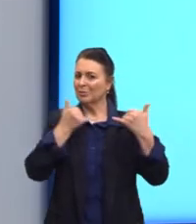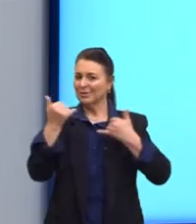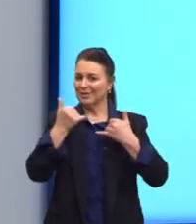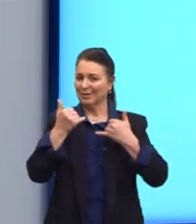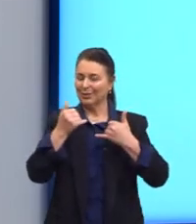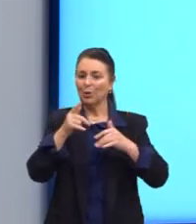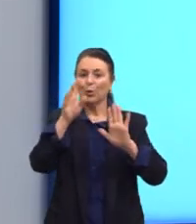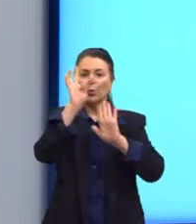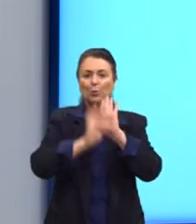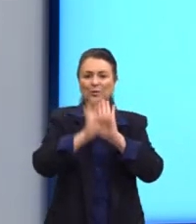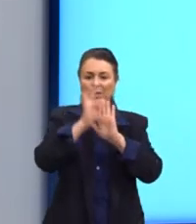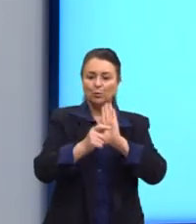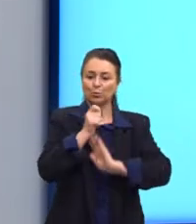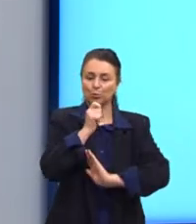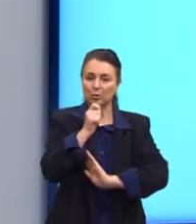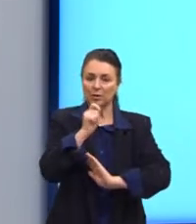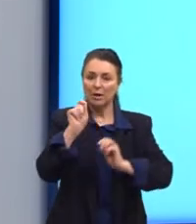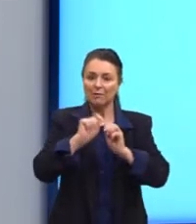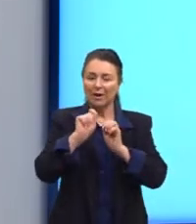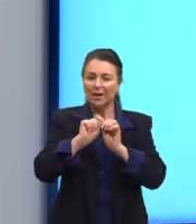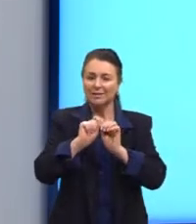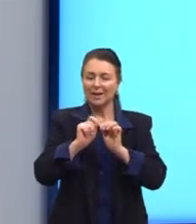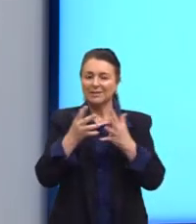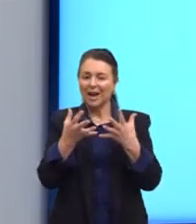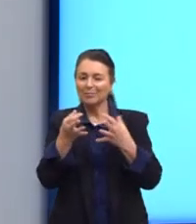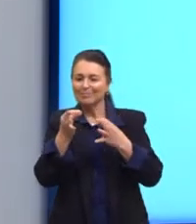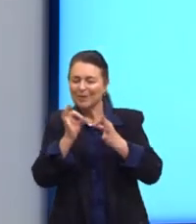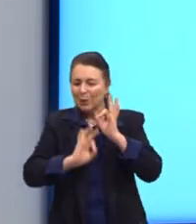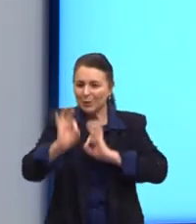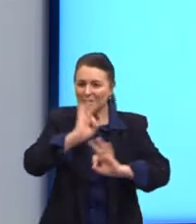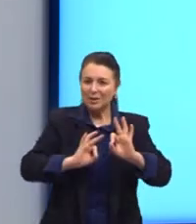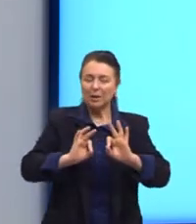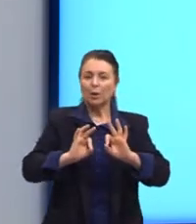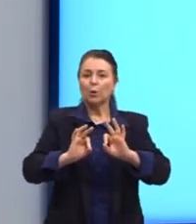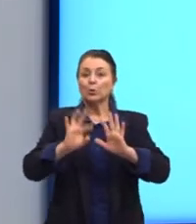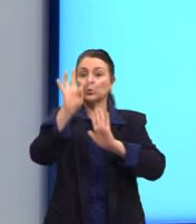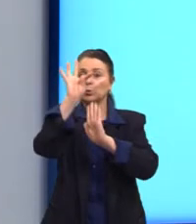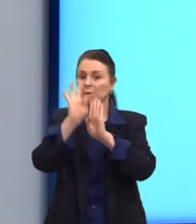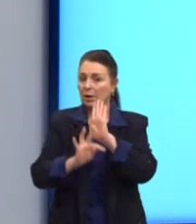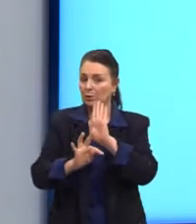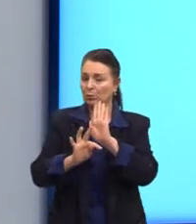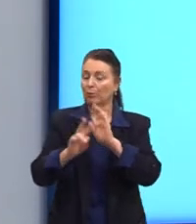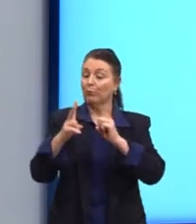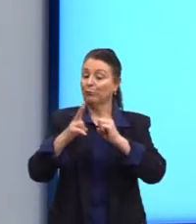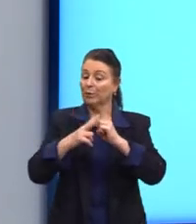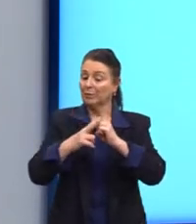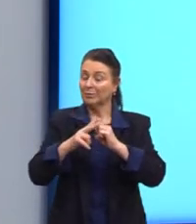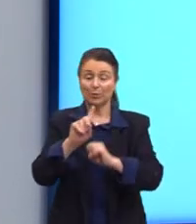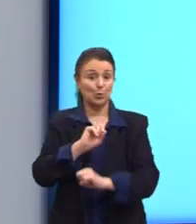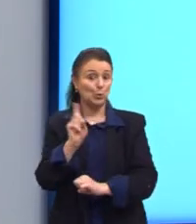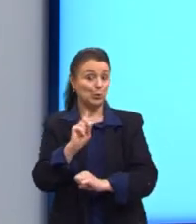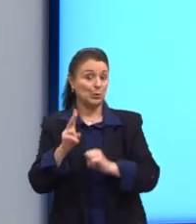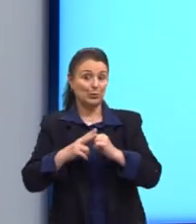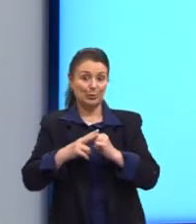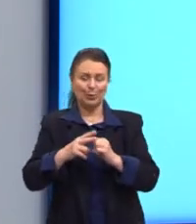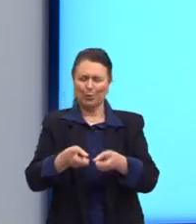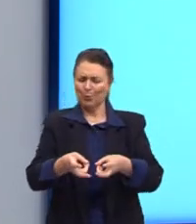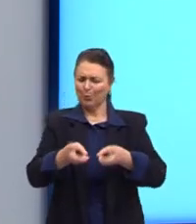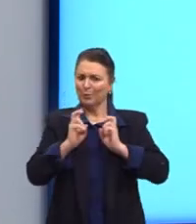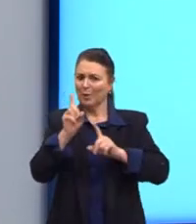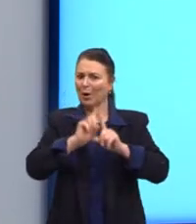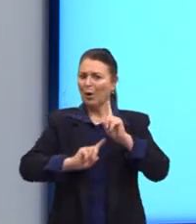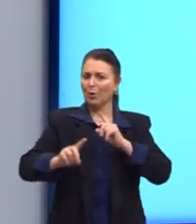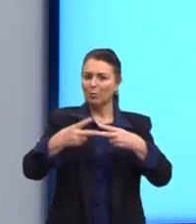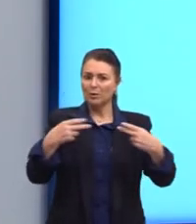jornalístico né que faz essa jogada do texto que é verbal com não verbal para a gente perceber algumas coisas que só com